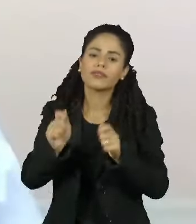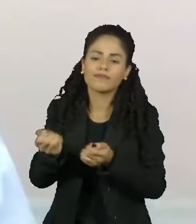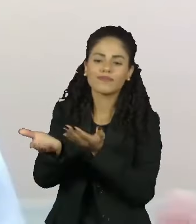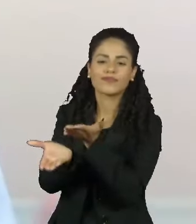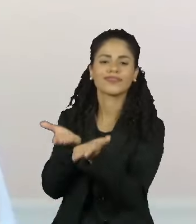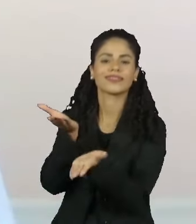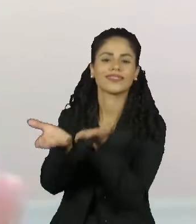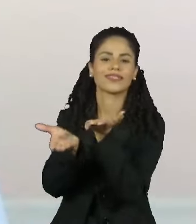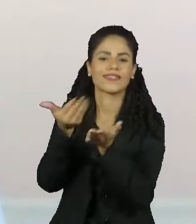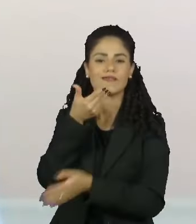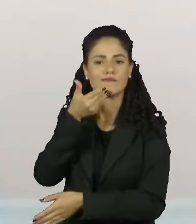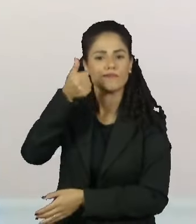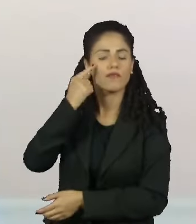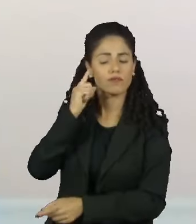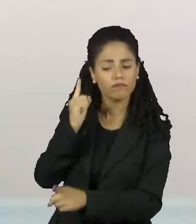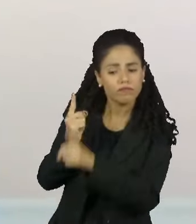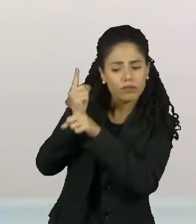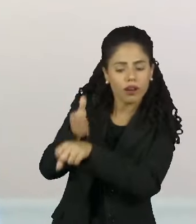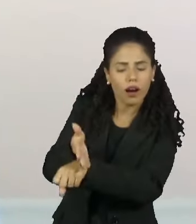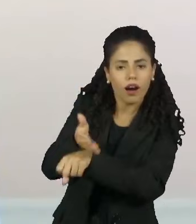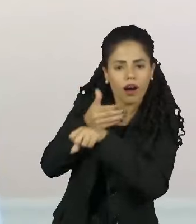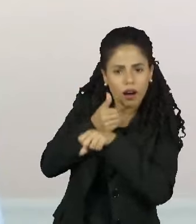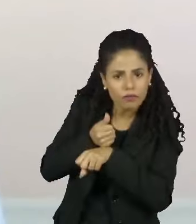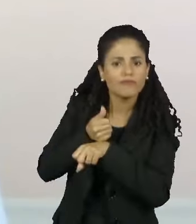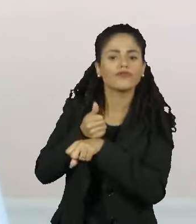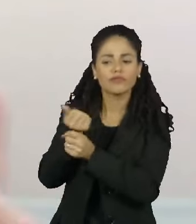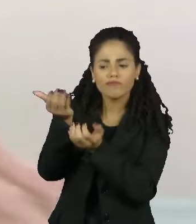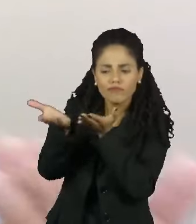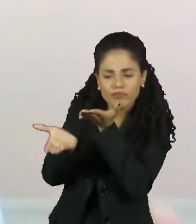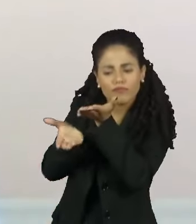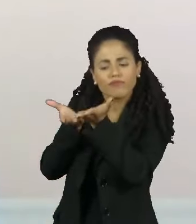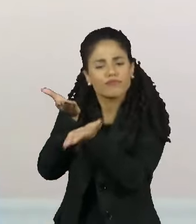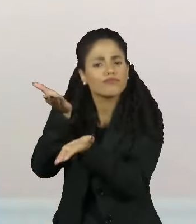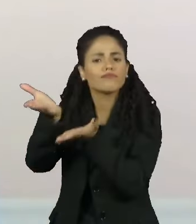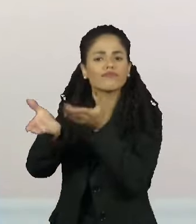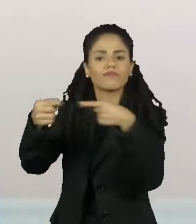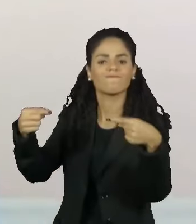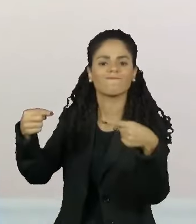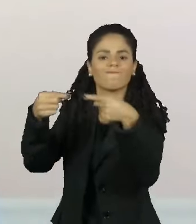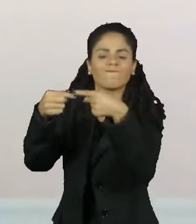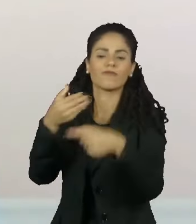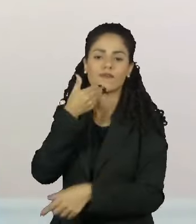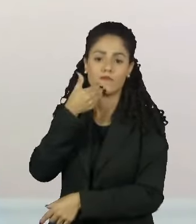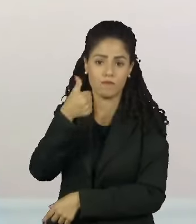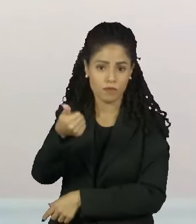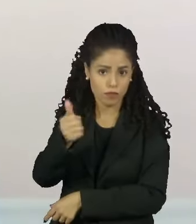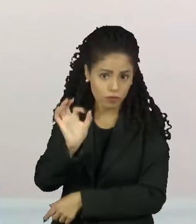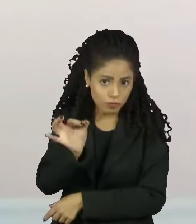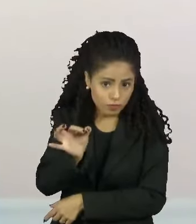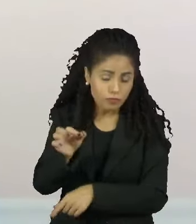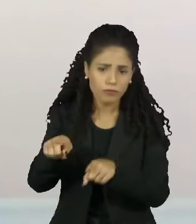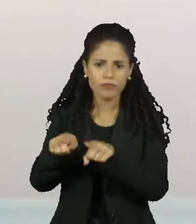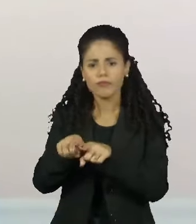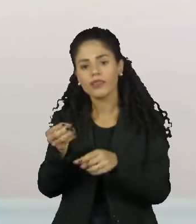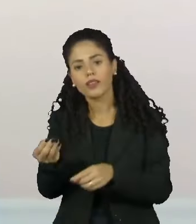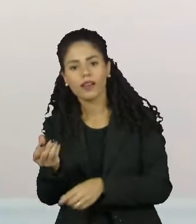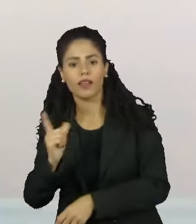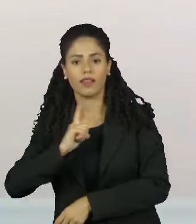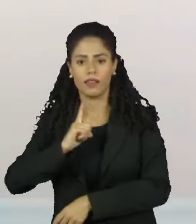você identificando, você consegue retardar. E trabalhando esses fatores de risco, então, a associação